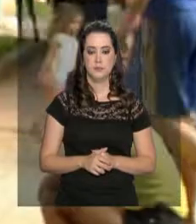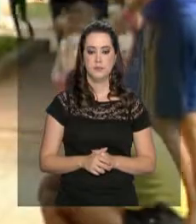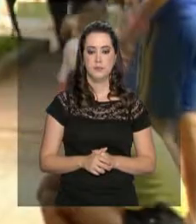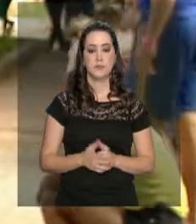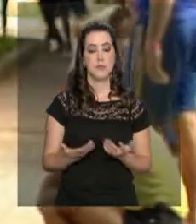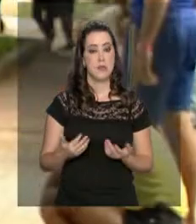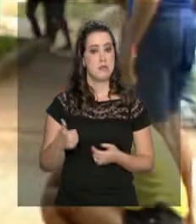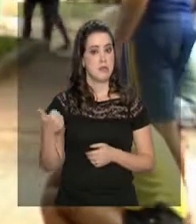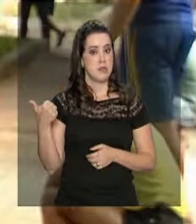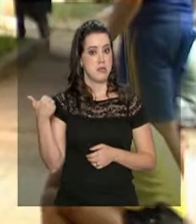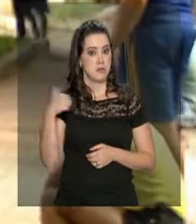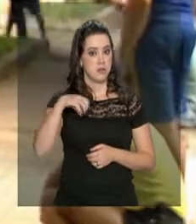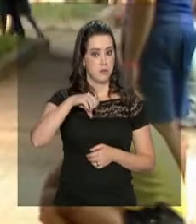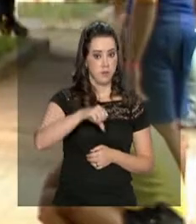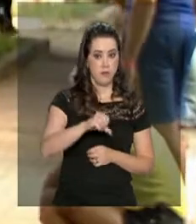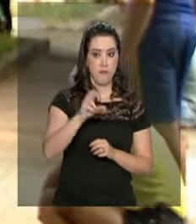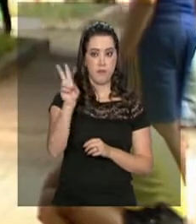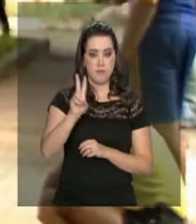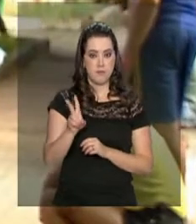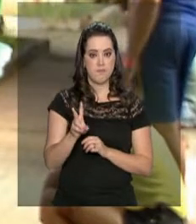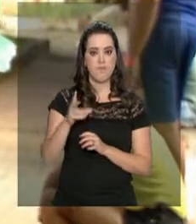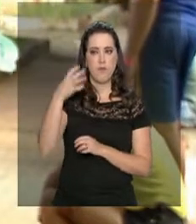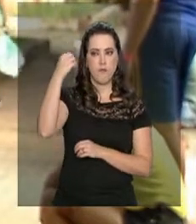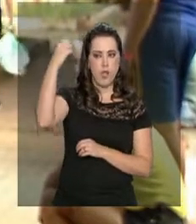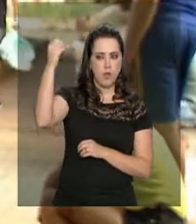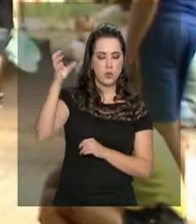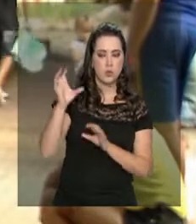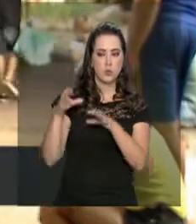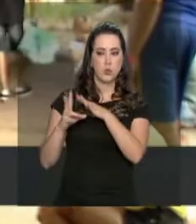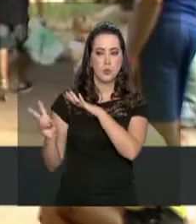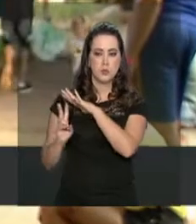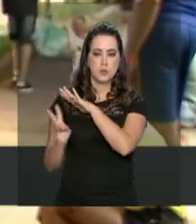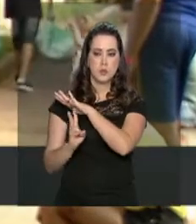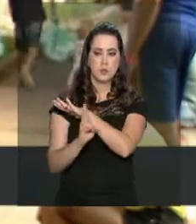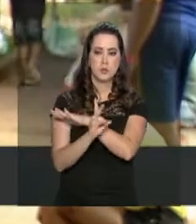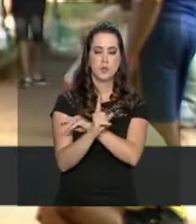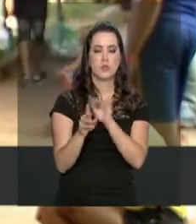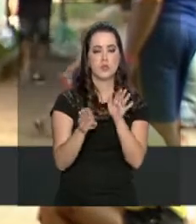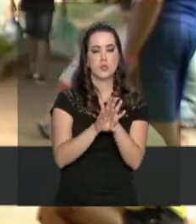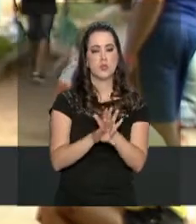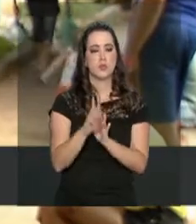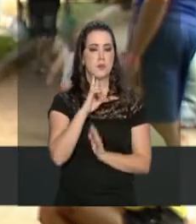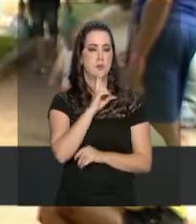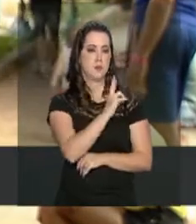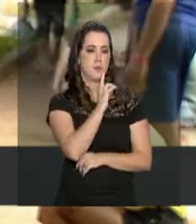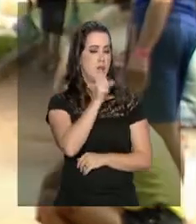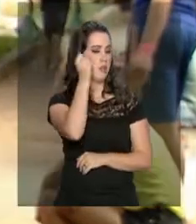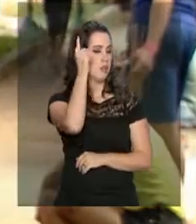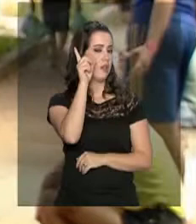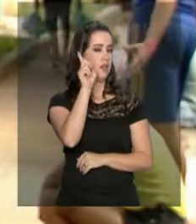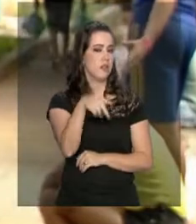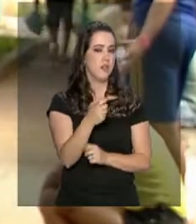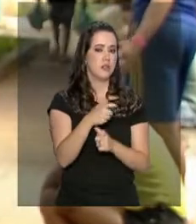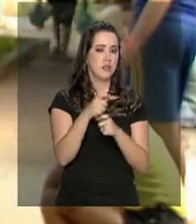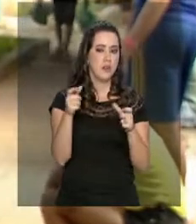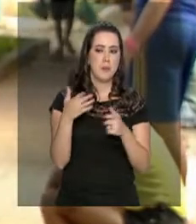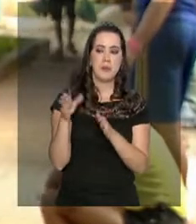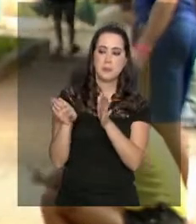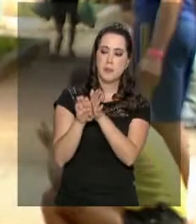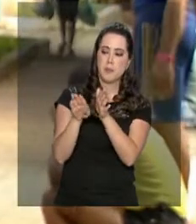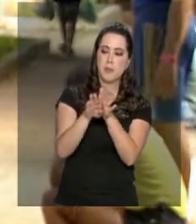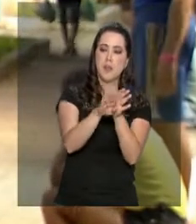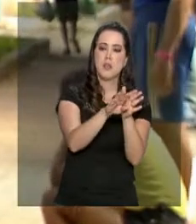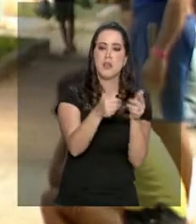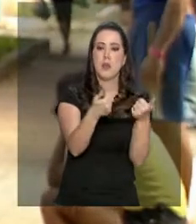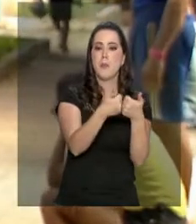essa é a 19ª etapa do processo de interiorização dos venezuelanos que estavam no estado de roraima a ideia é deixar os mais próximos